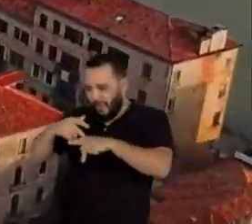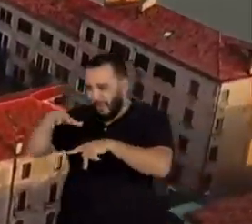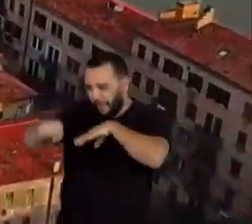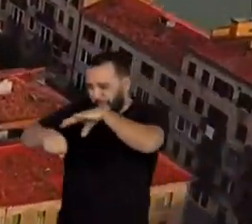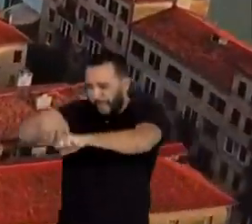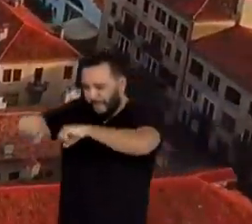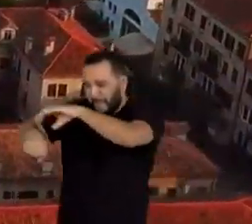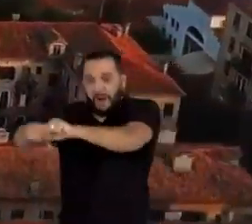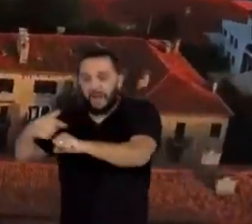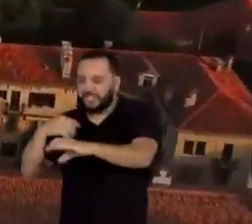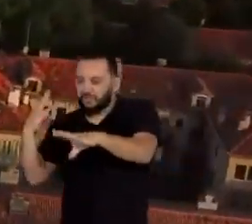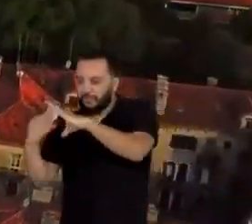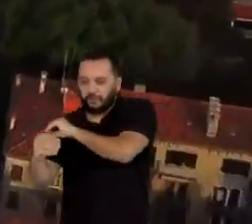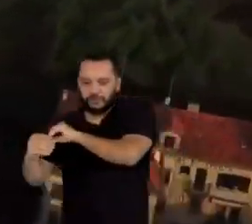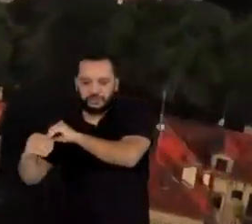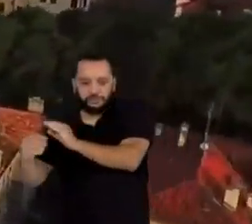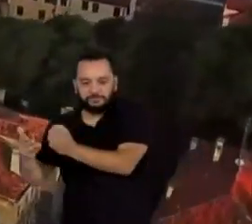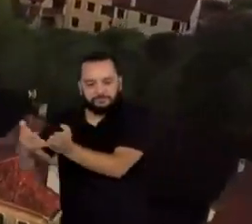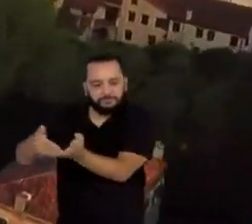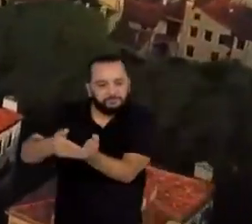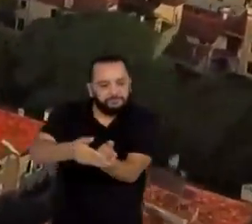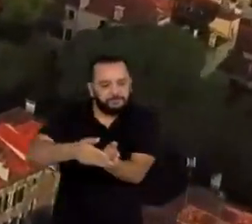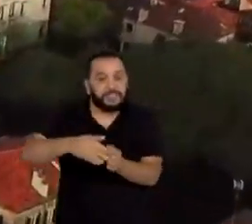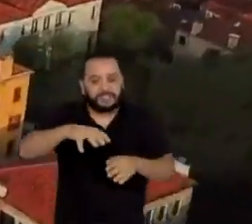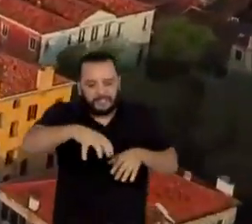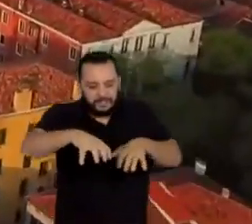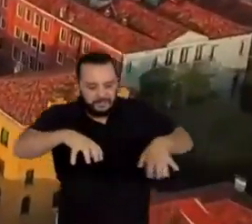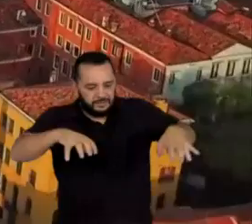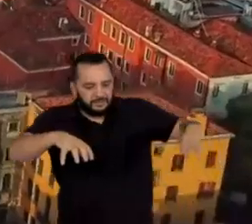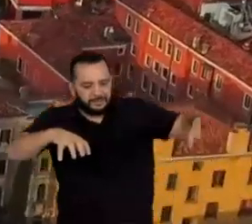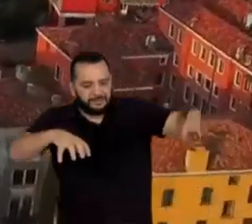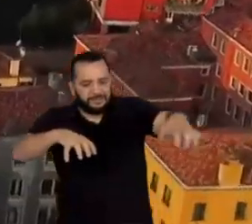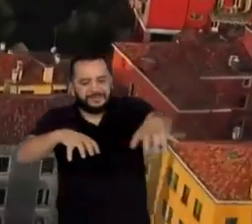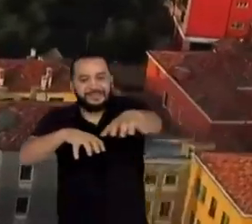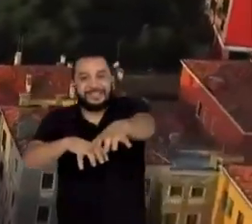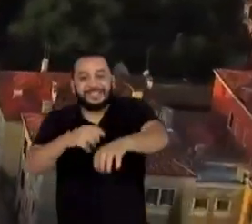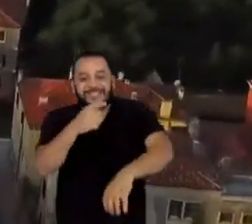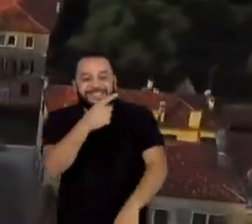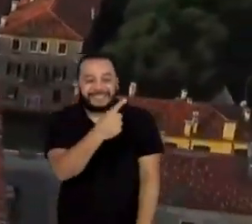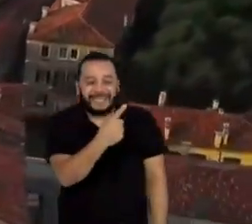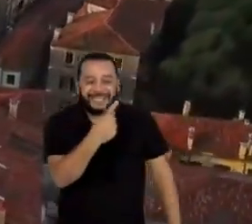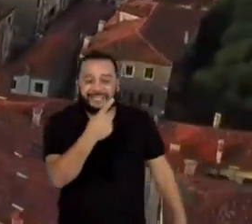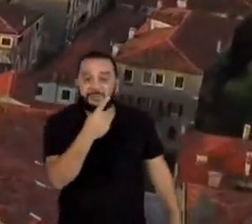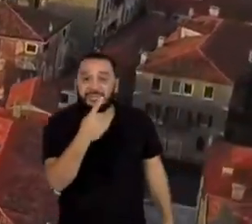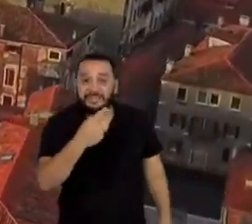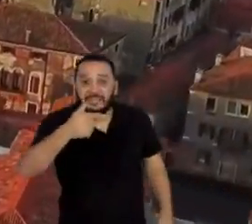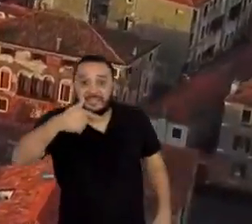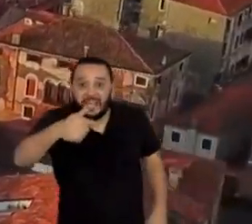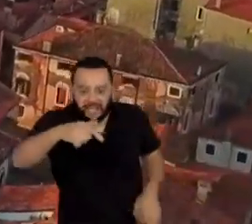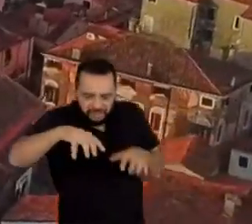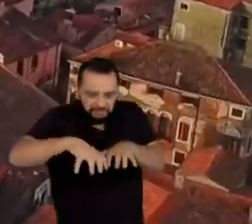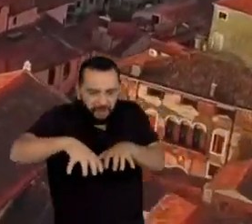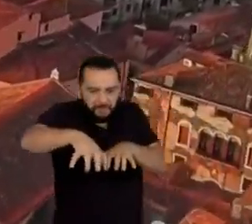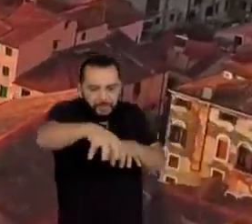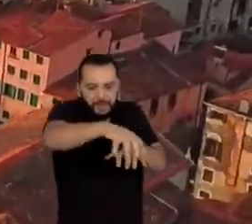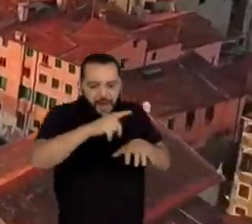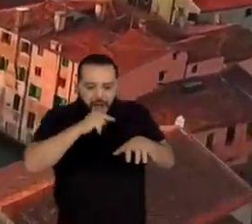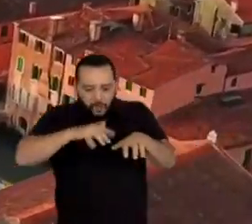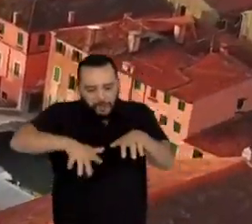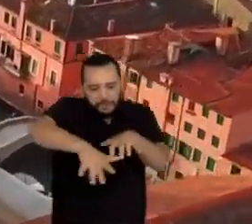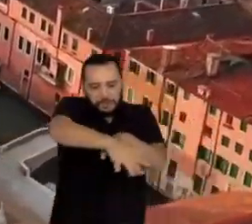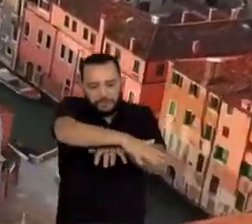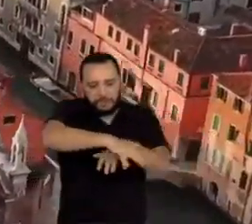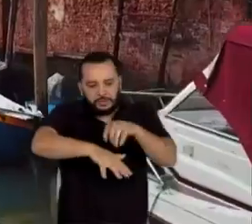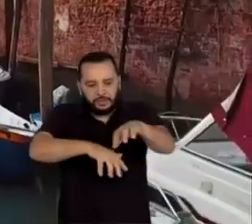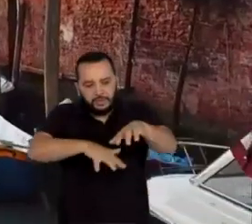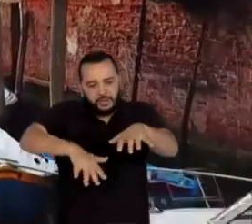existiam 117 pequenas ilhas separadas por canais. Os primeiros moradores ocuparam as áreas secas